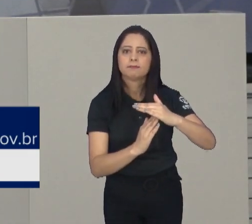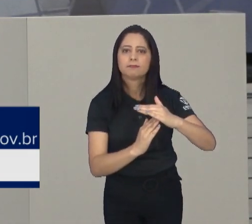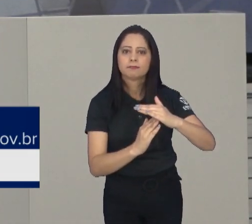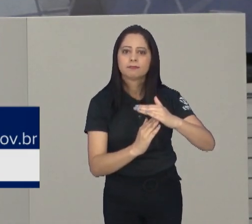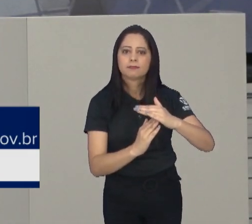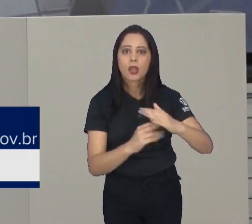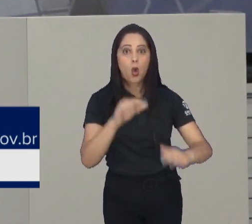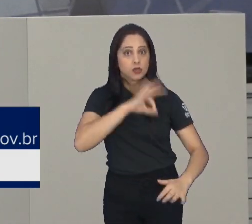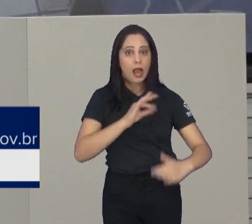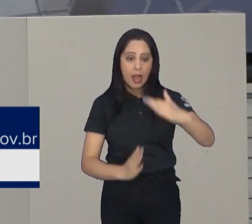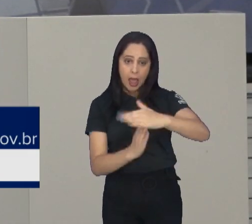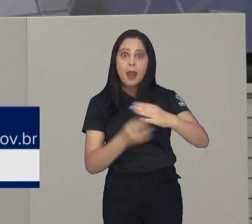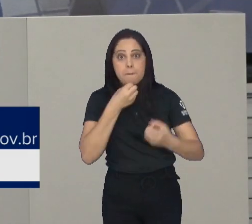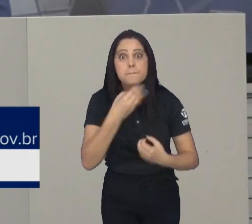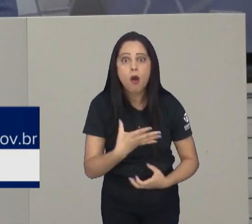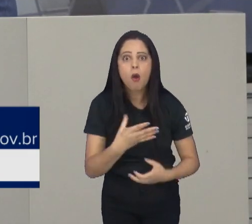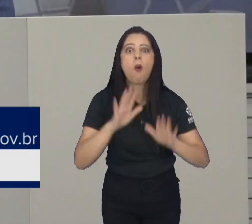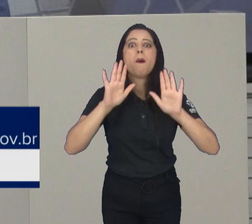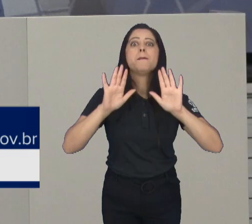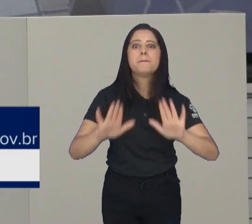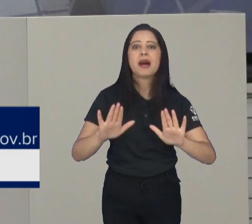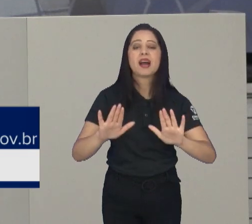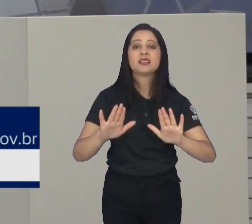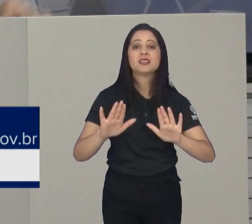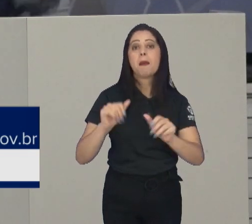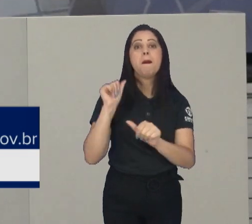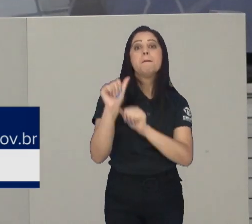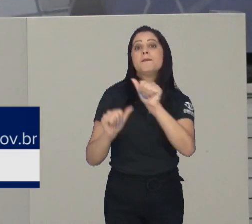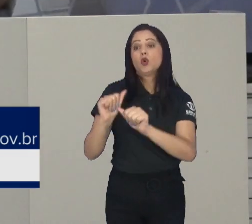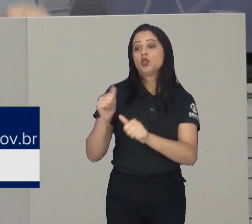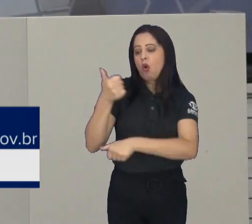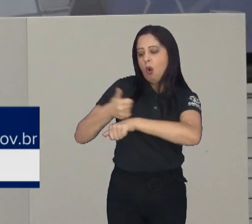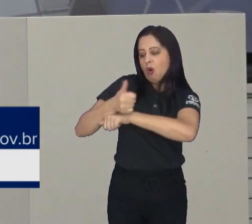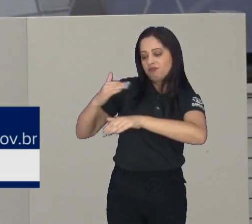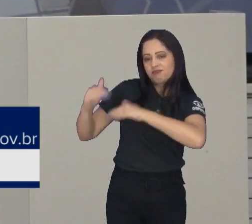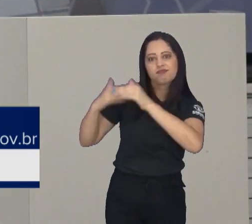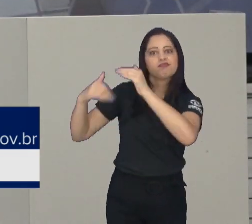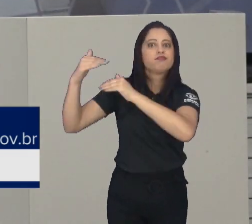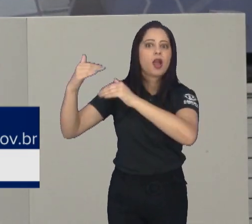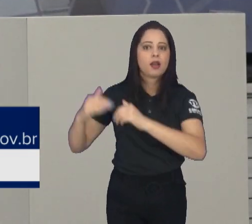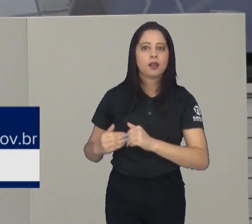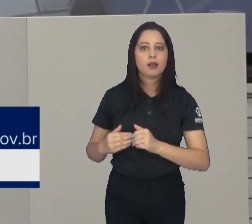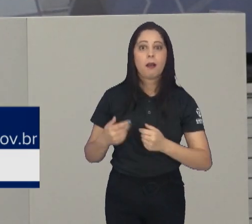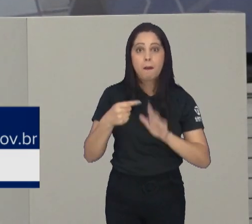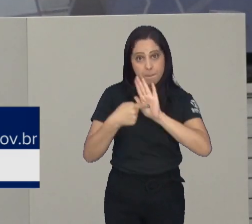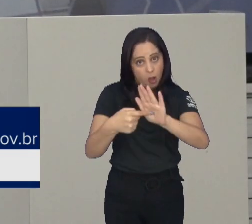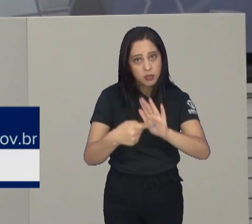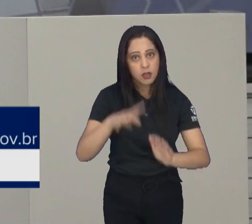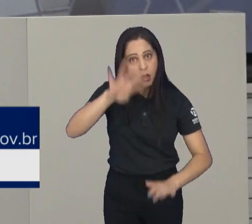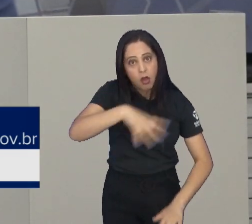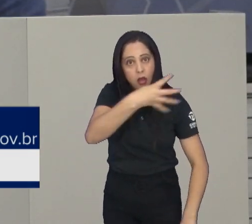Bom, excelente, mas se não mexesse no plano de carreira, por favor, mostra a tabela.